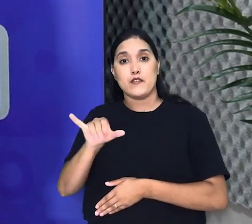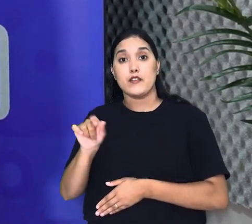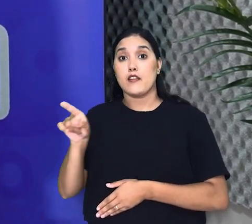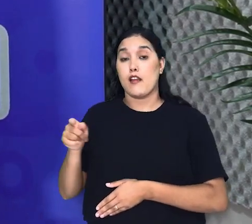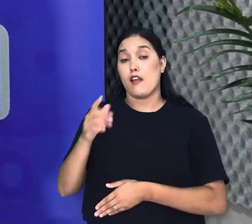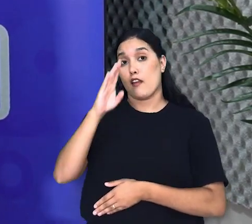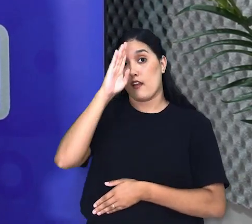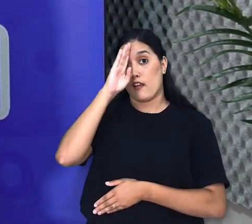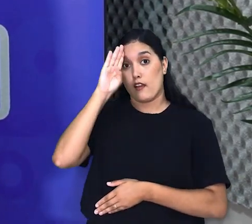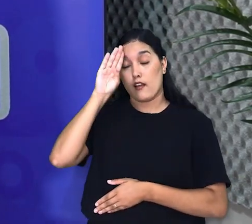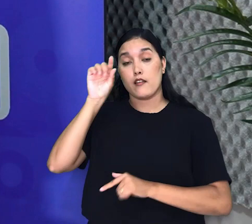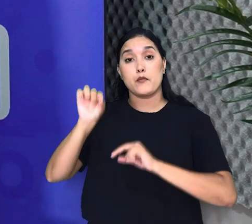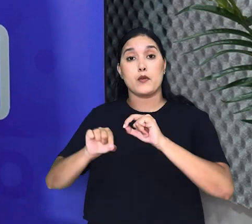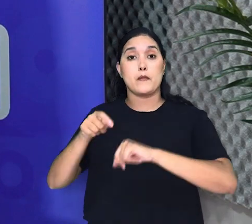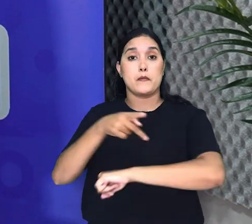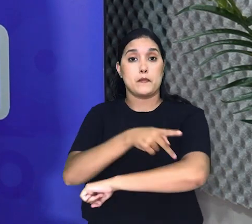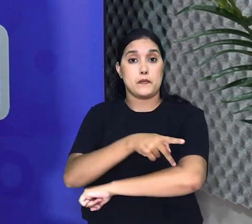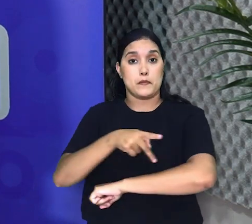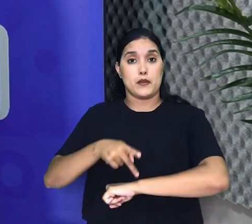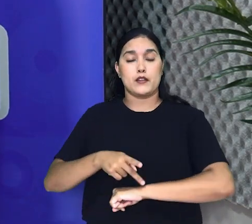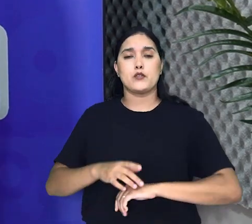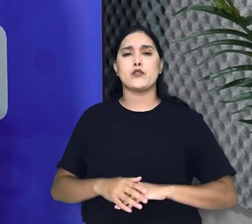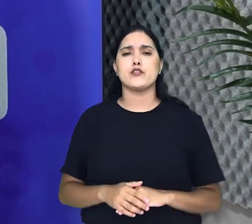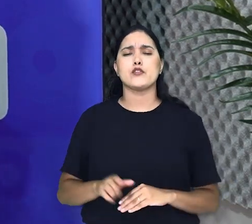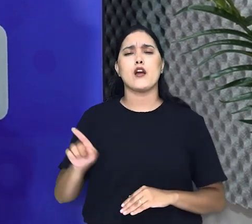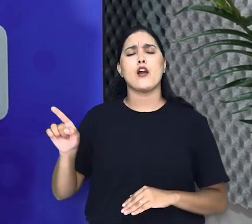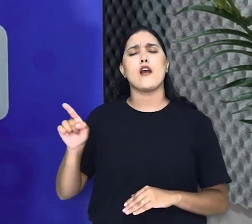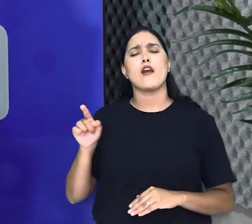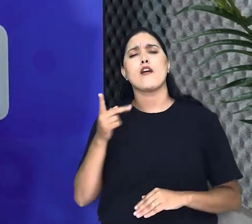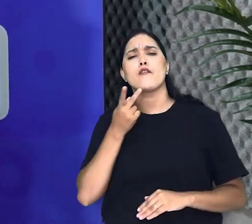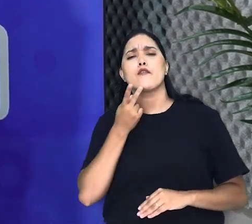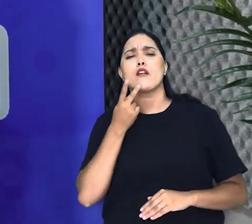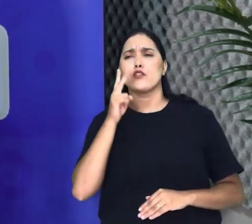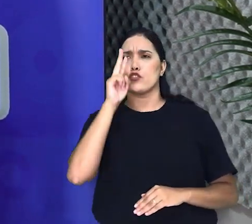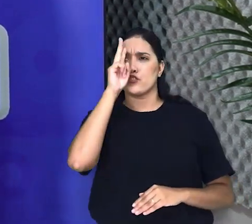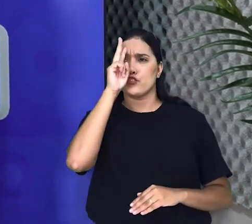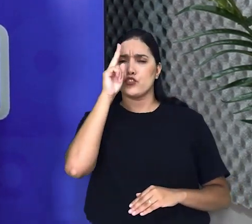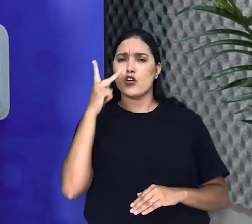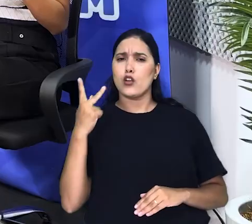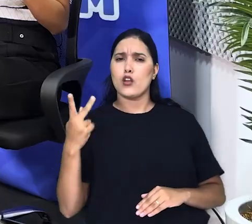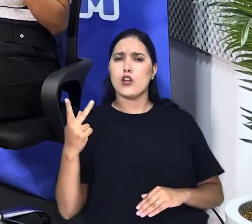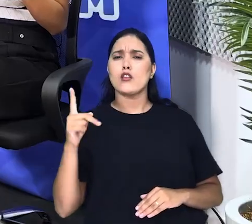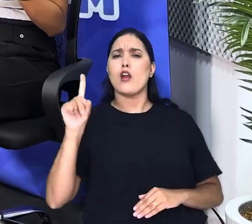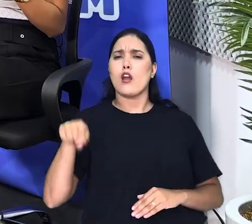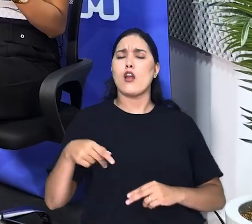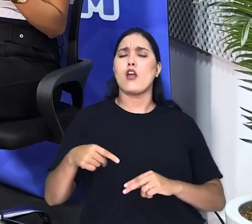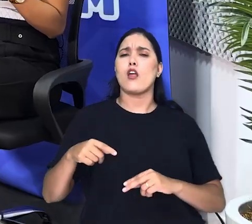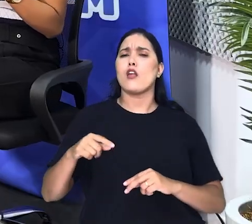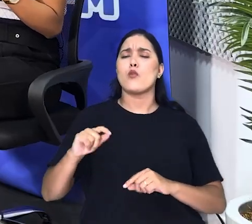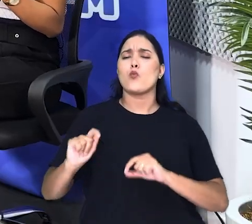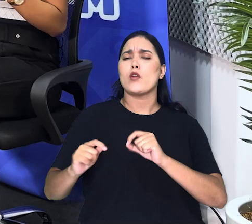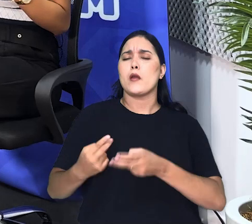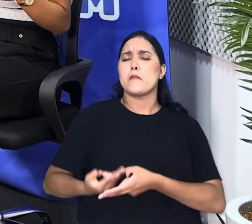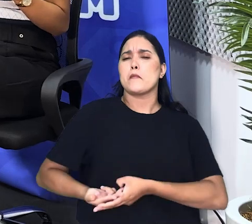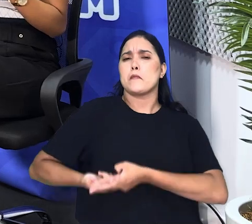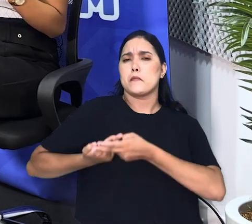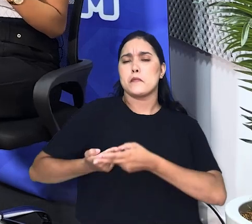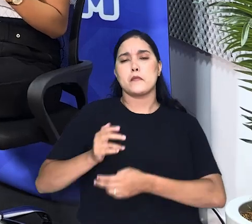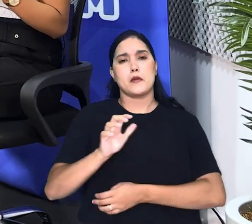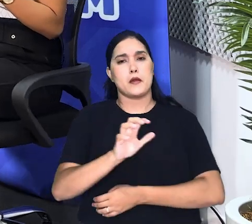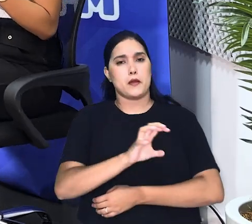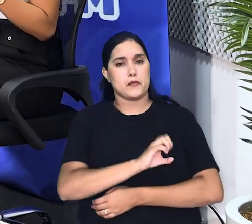paciência, amor e parceria. Ela é esposa do José Altemar, né,